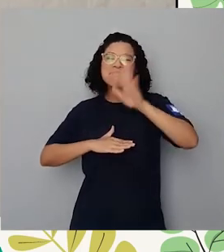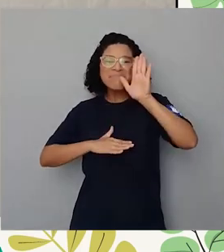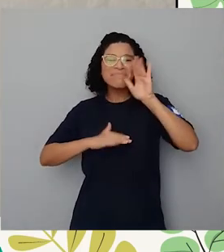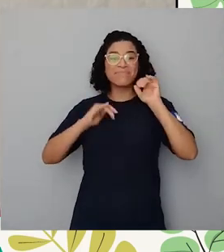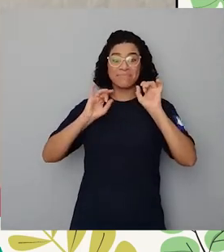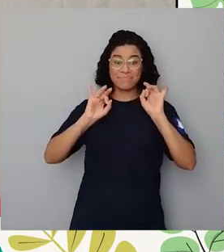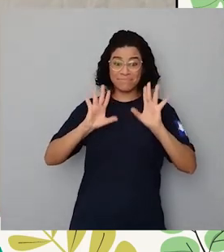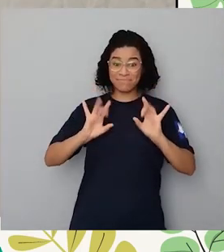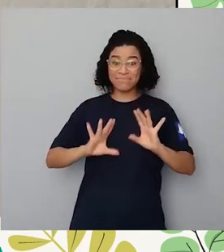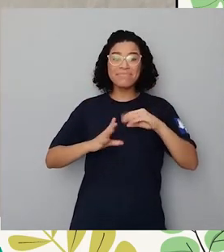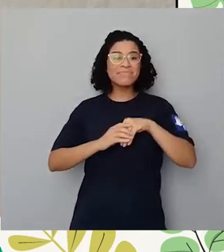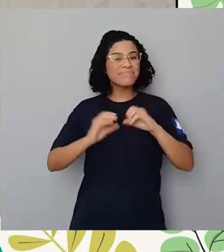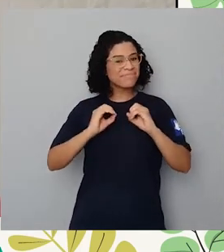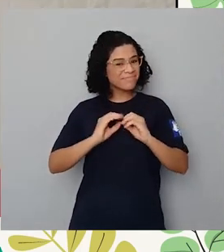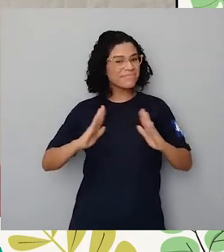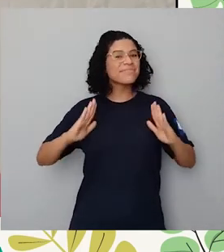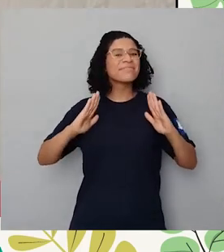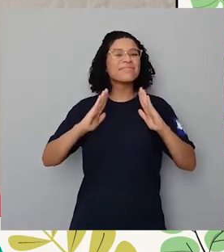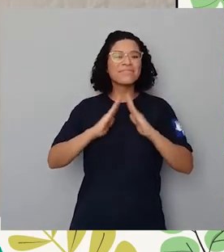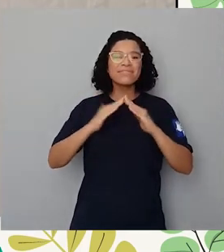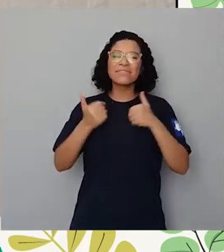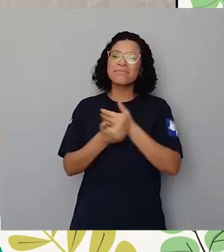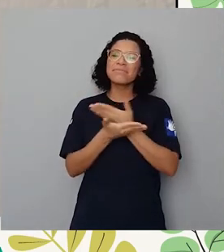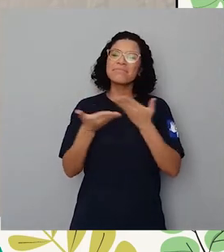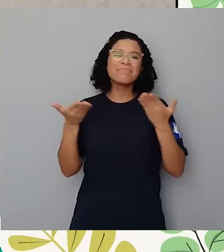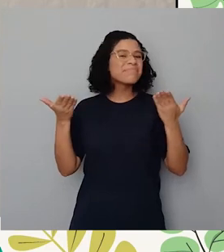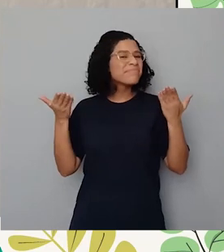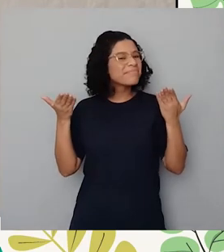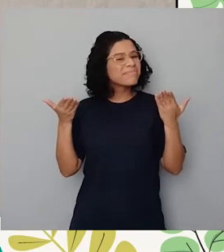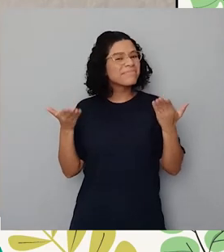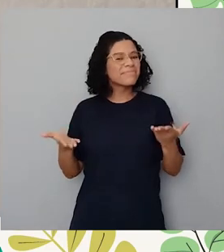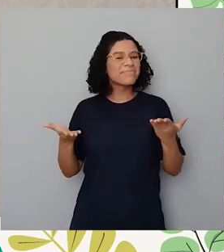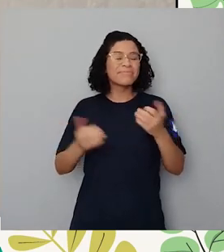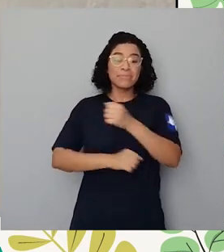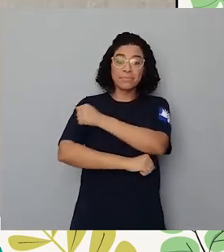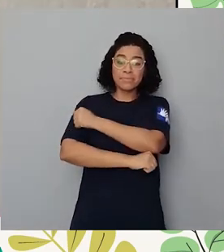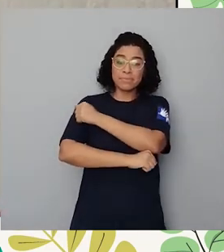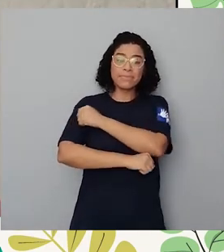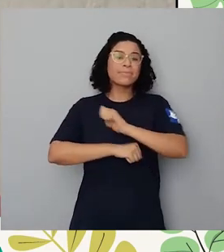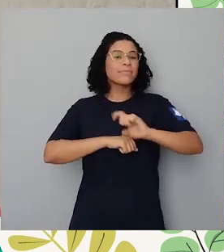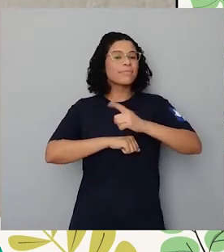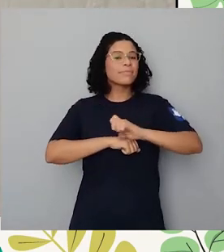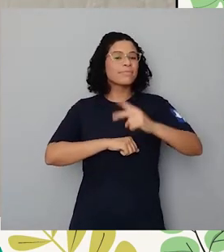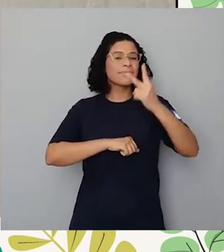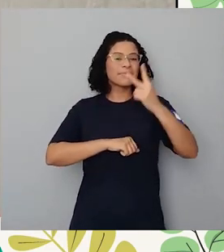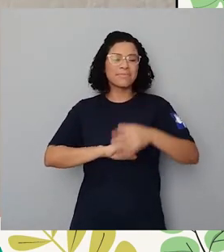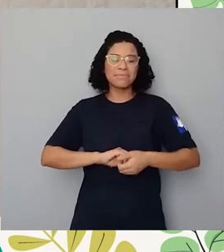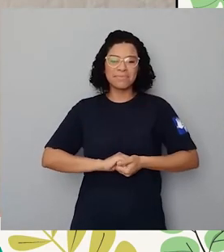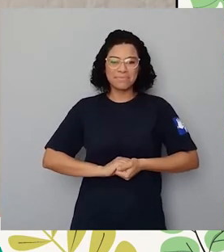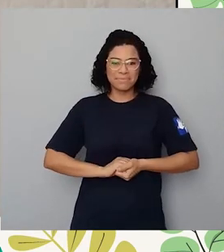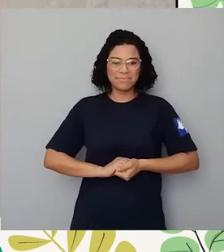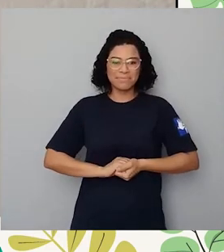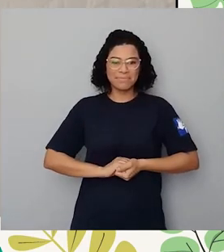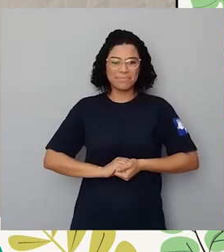Cantinho especial dentro do programa Saberes em Casa, dedicado a você que está no estágio